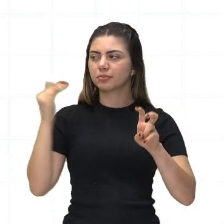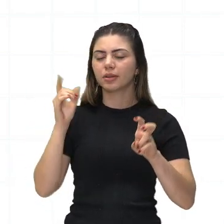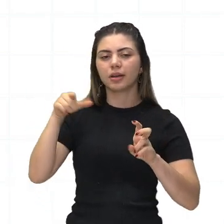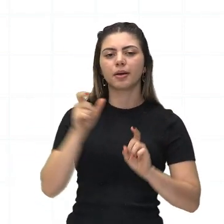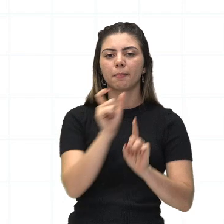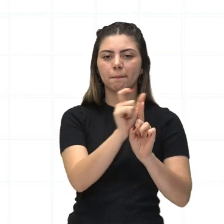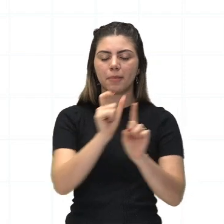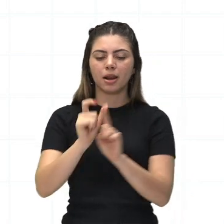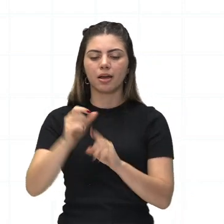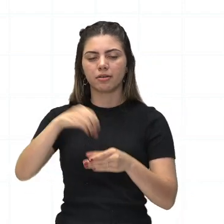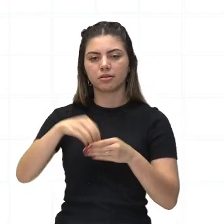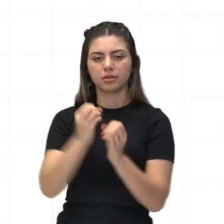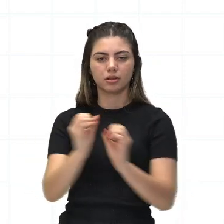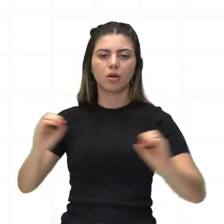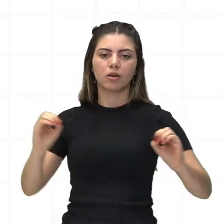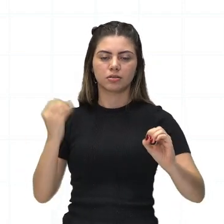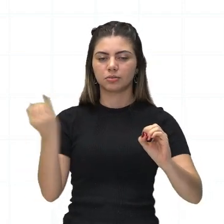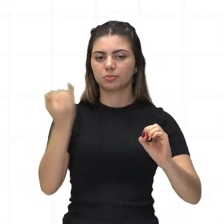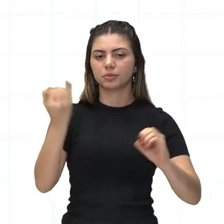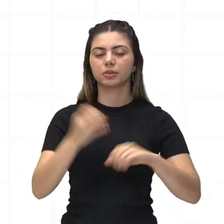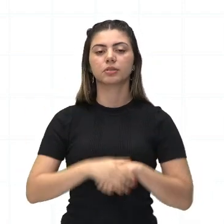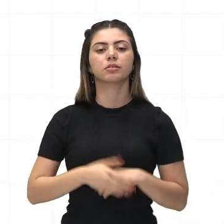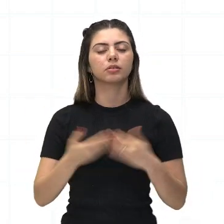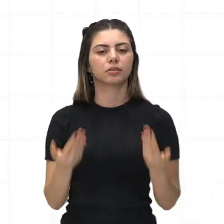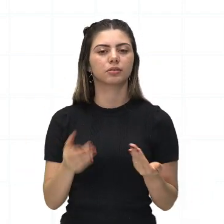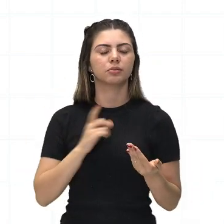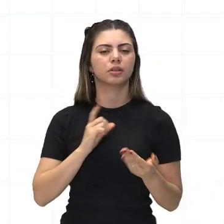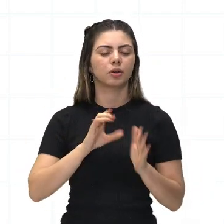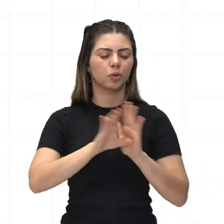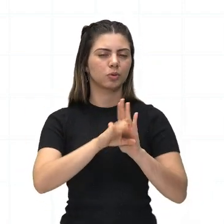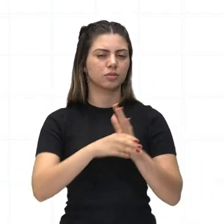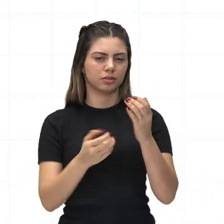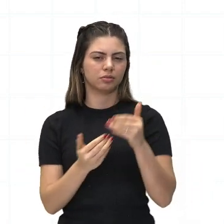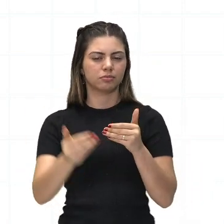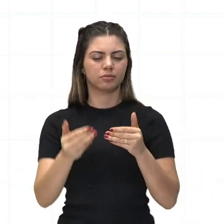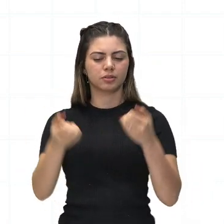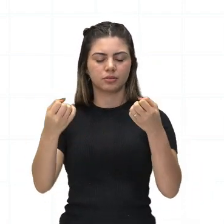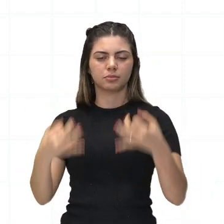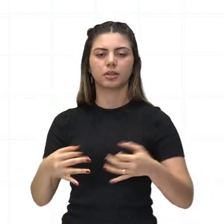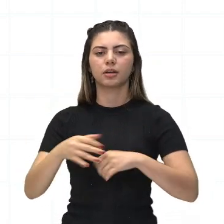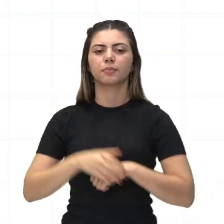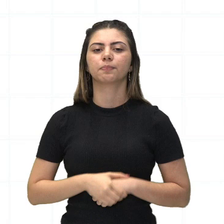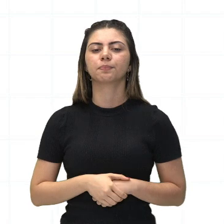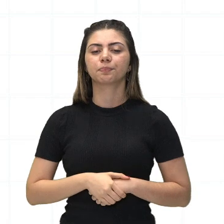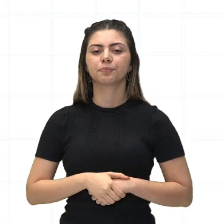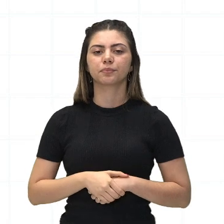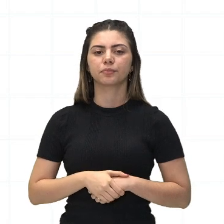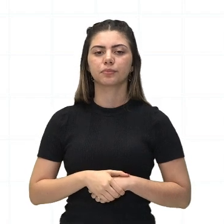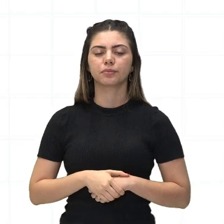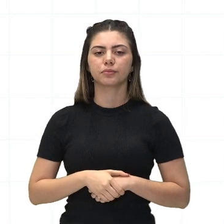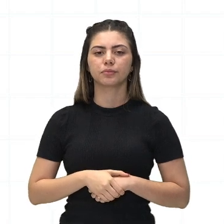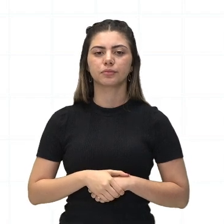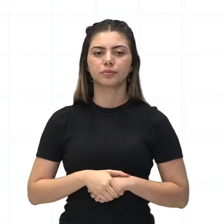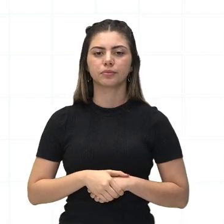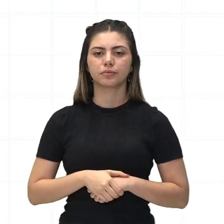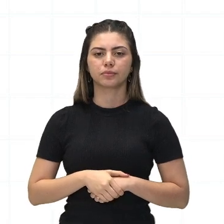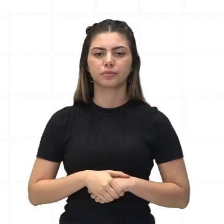da oração. E aí a gente tem a definição dos termos integrantes da oração, que são